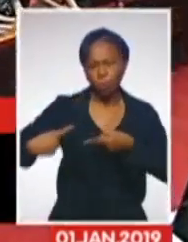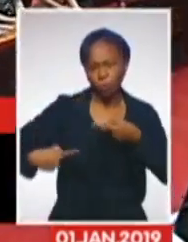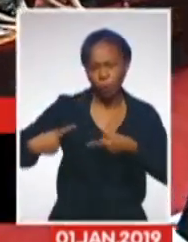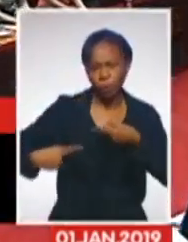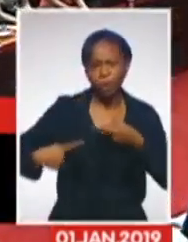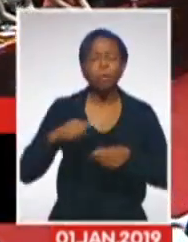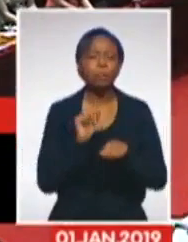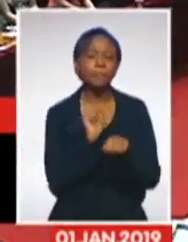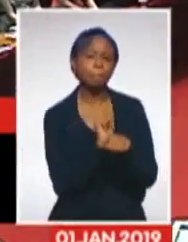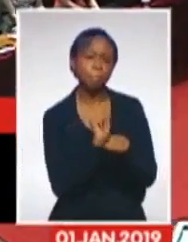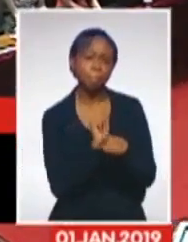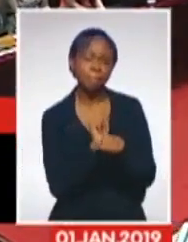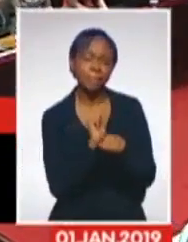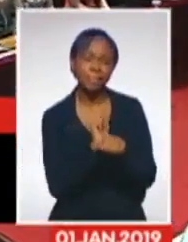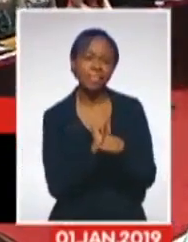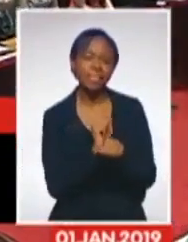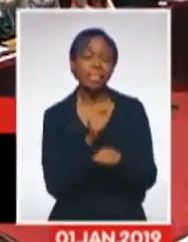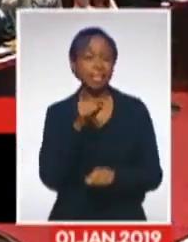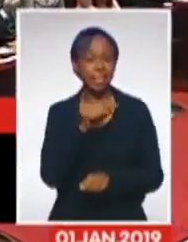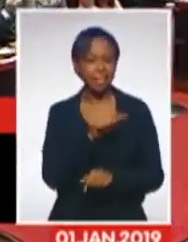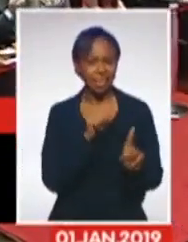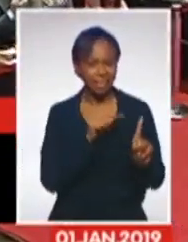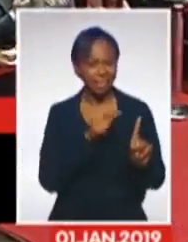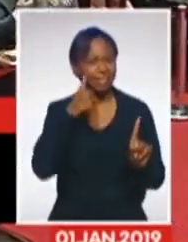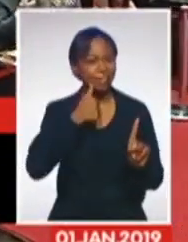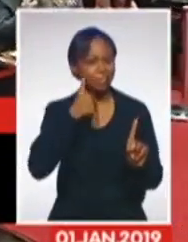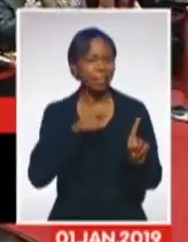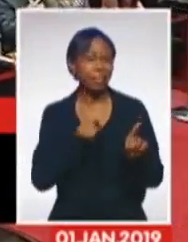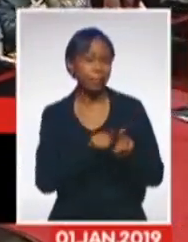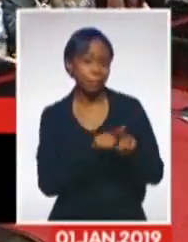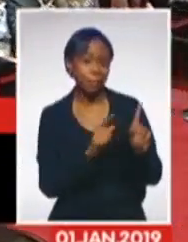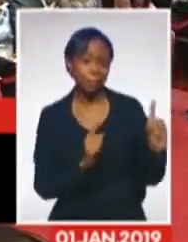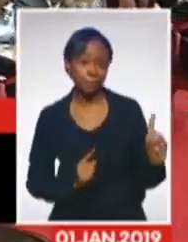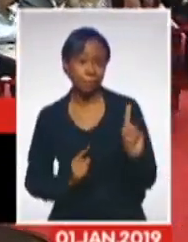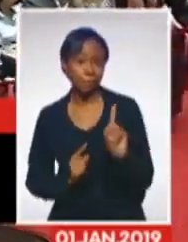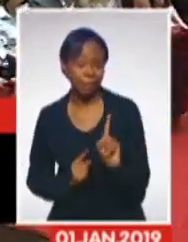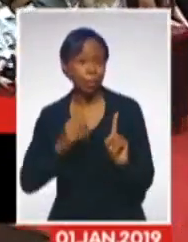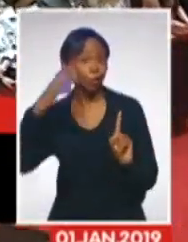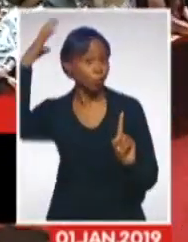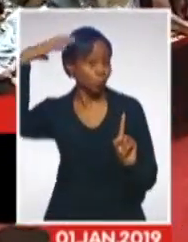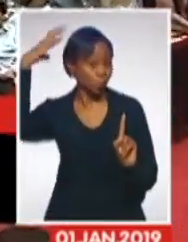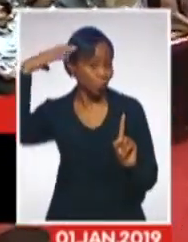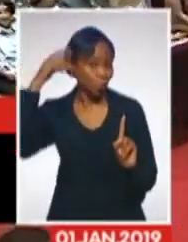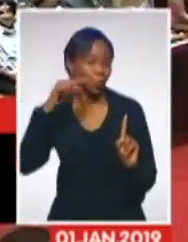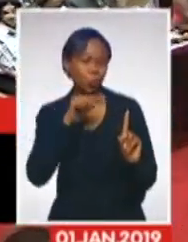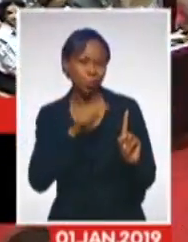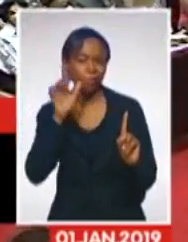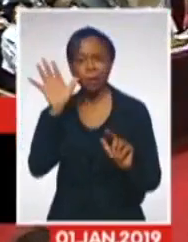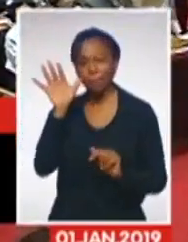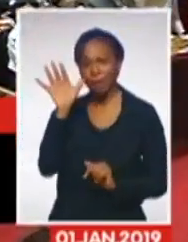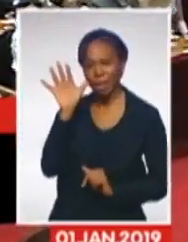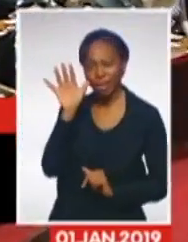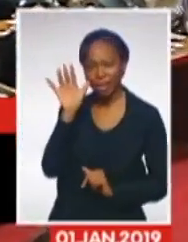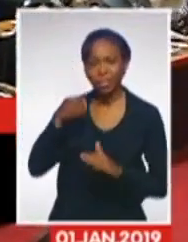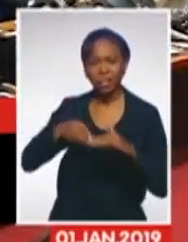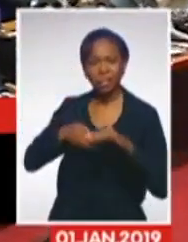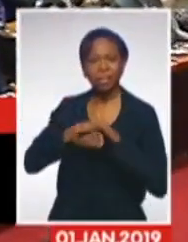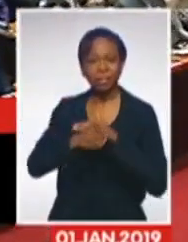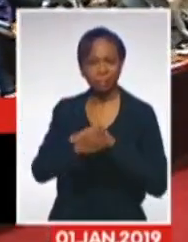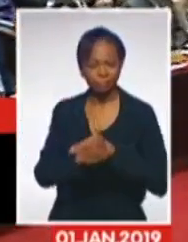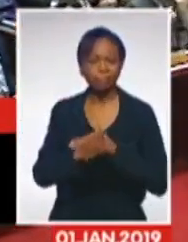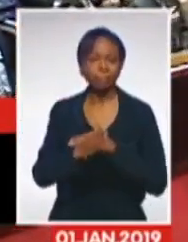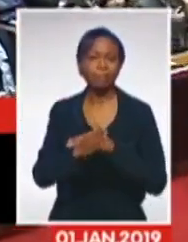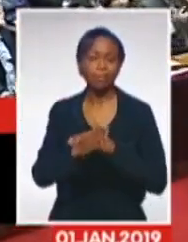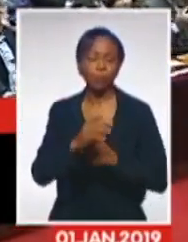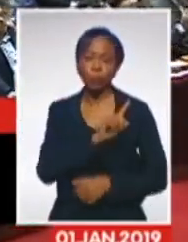está aguardando. Essa senhorinha veio até, assim, debaixo de chuva para assistir aqui a entrada do